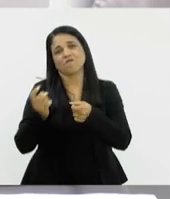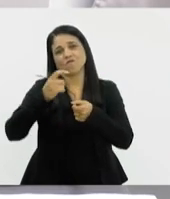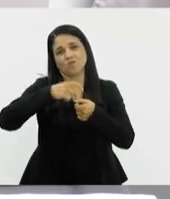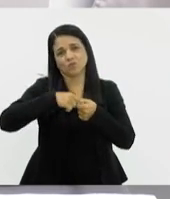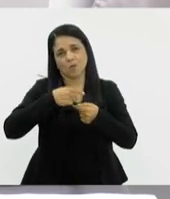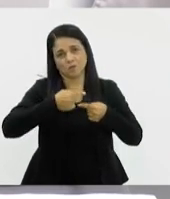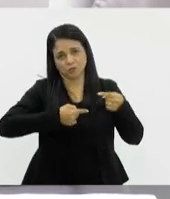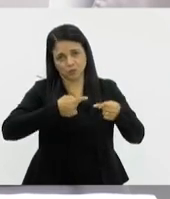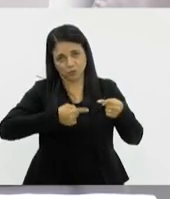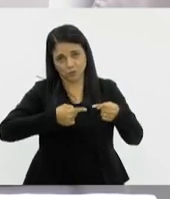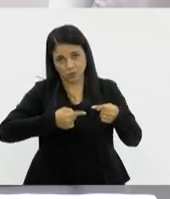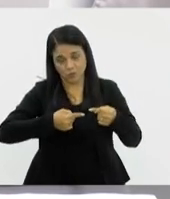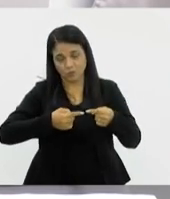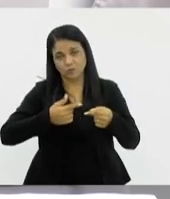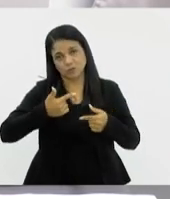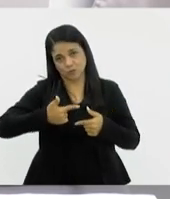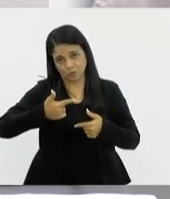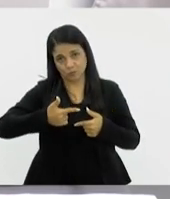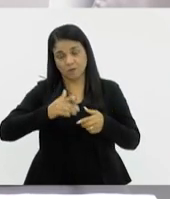pelo menos faz com que o projeto